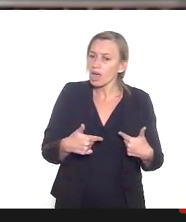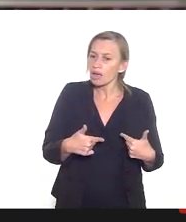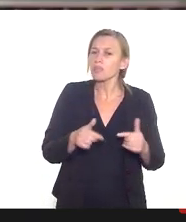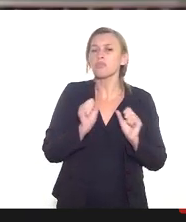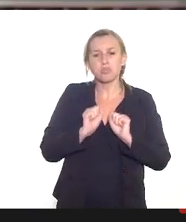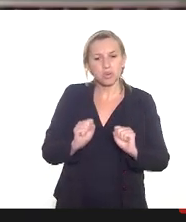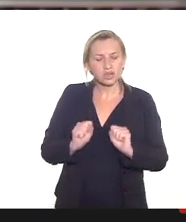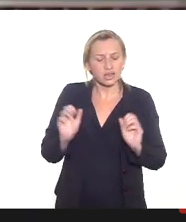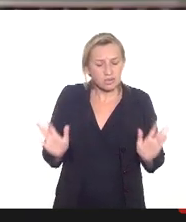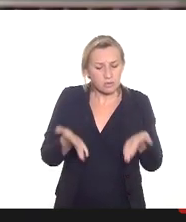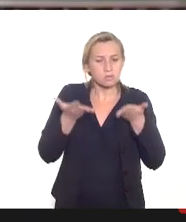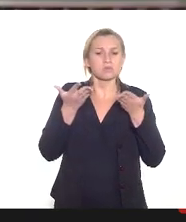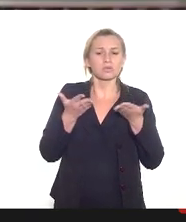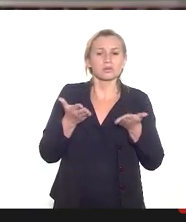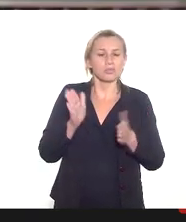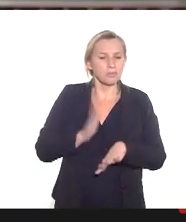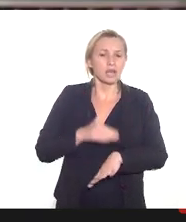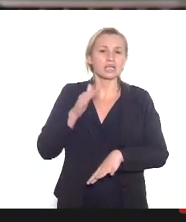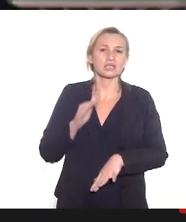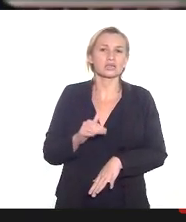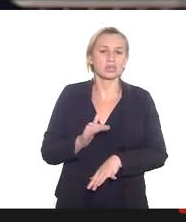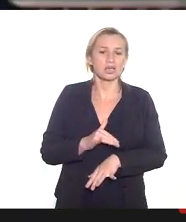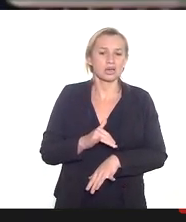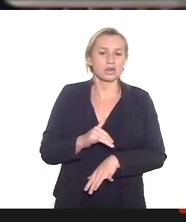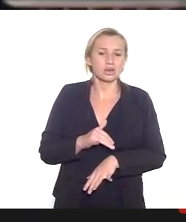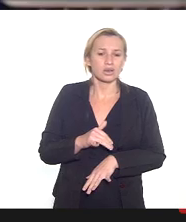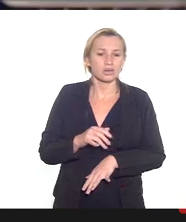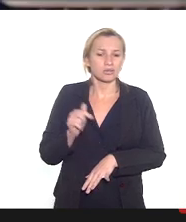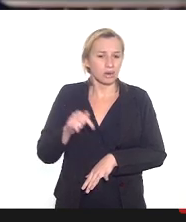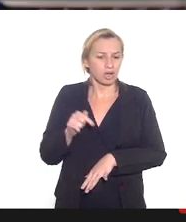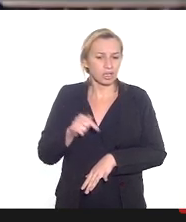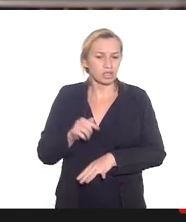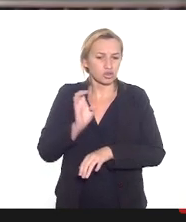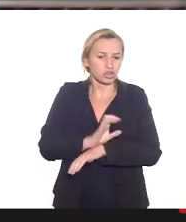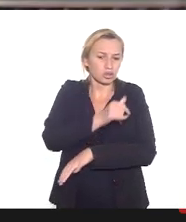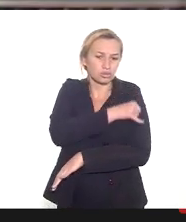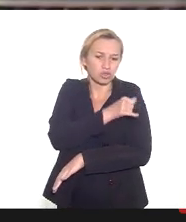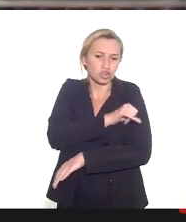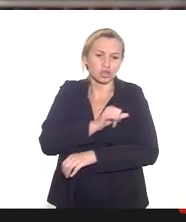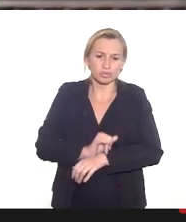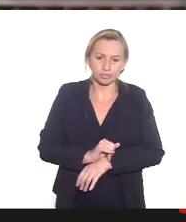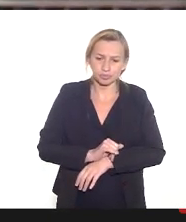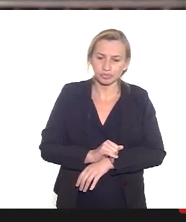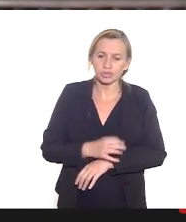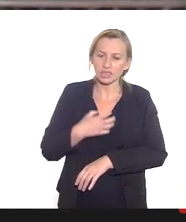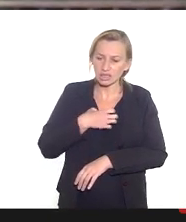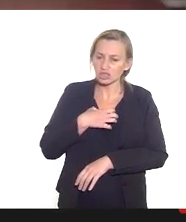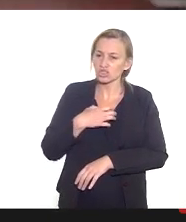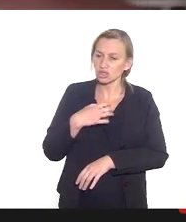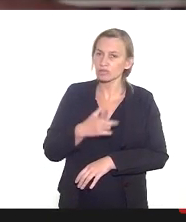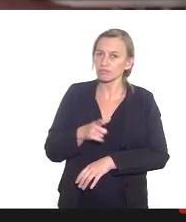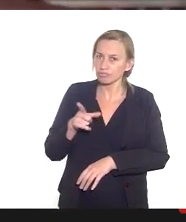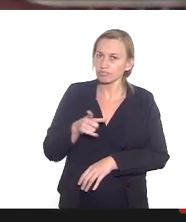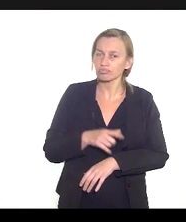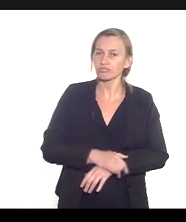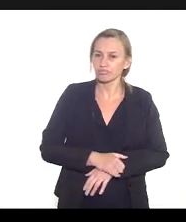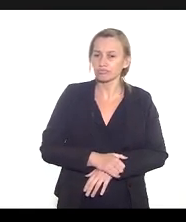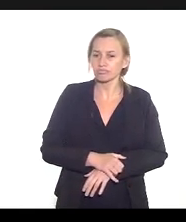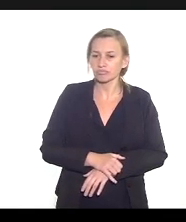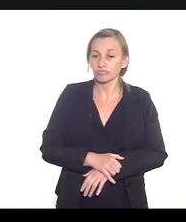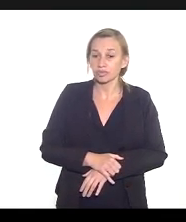pudesse estimular ainda mais isso aqui no estado do Rio de Janeiro sente muita falta